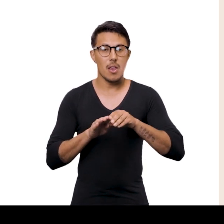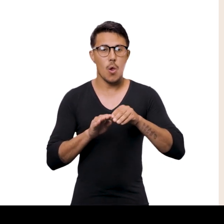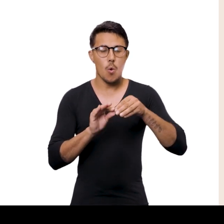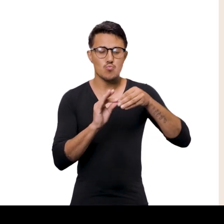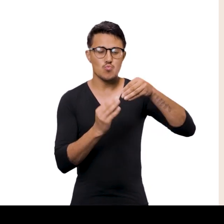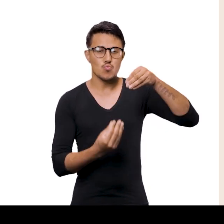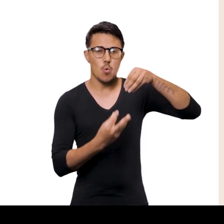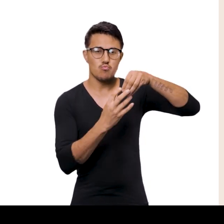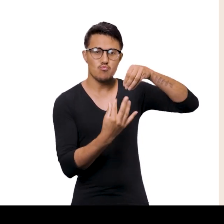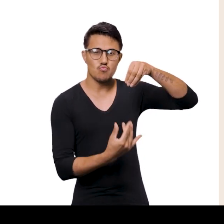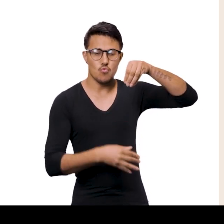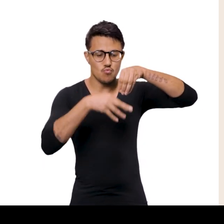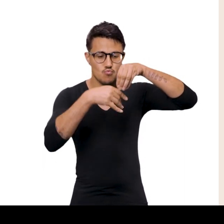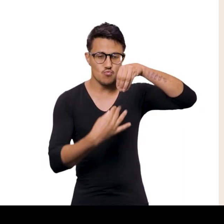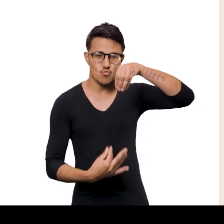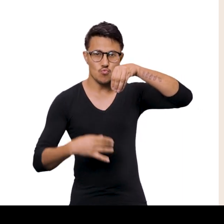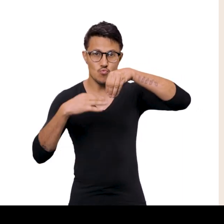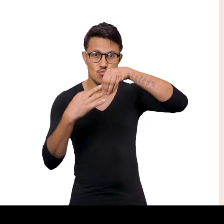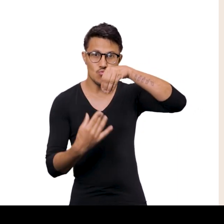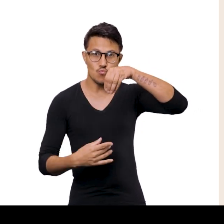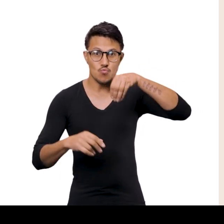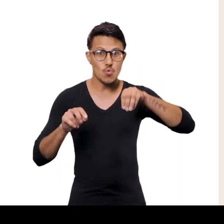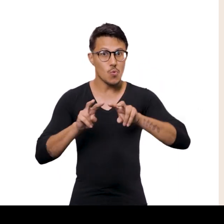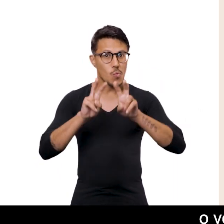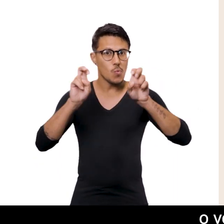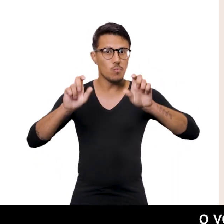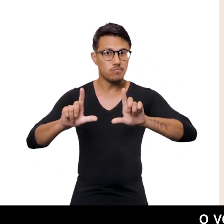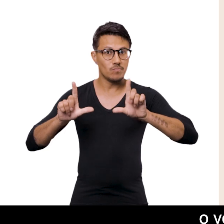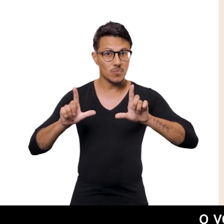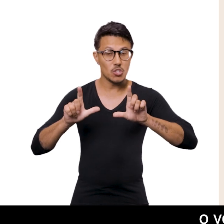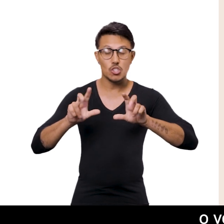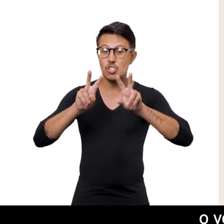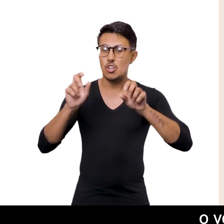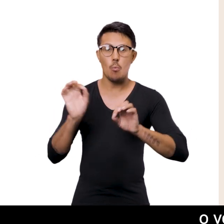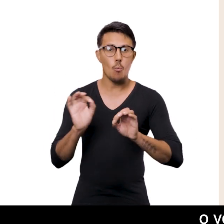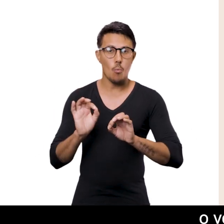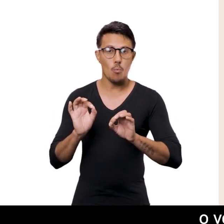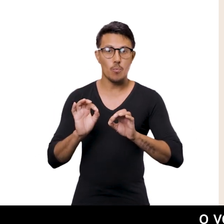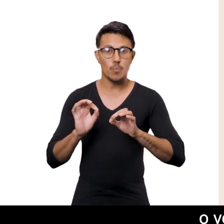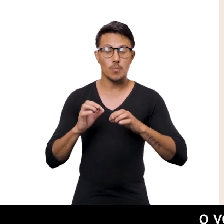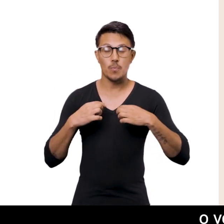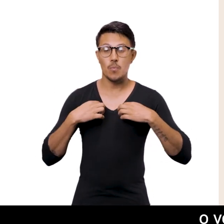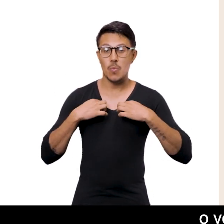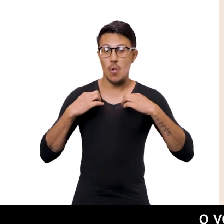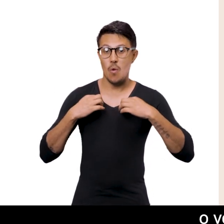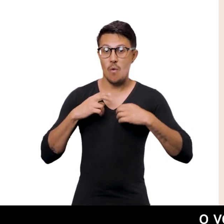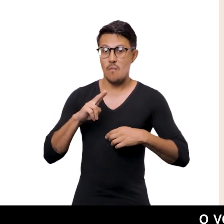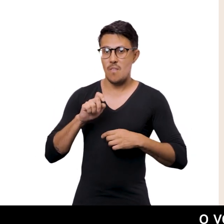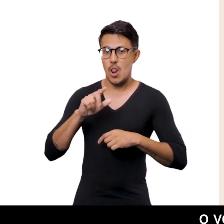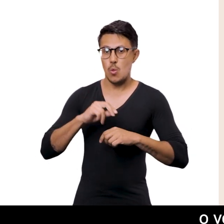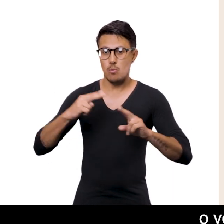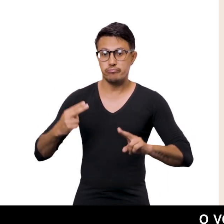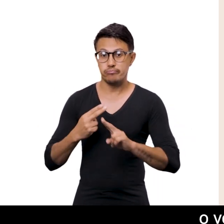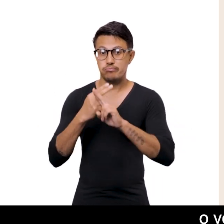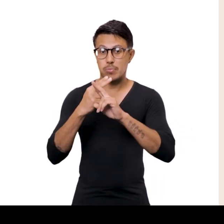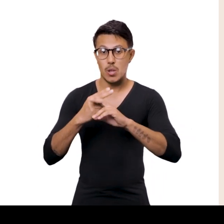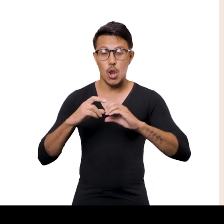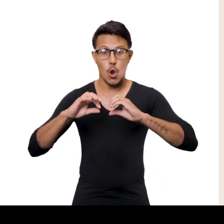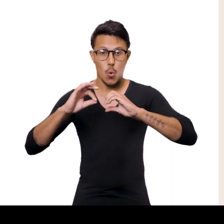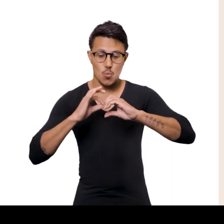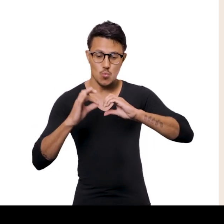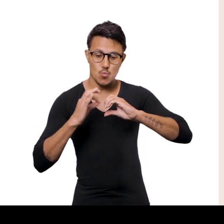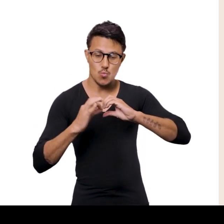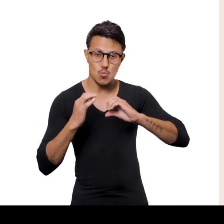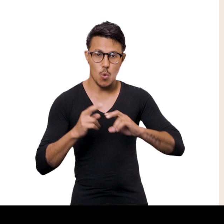franja de fios de seda brancos, em Sem Título, o veludo, bordado com coração e espadas de metal